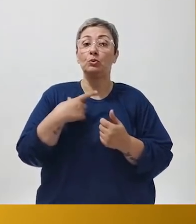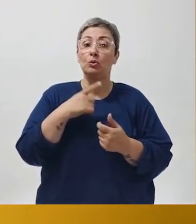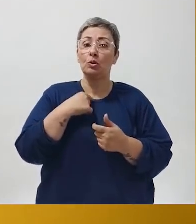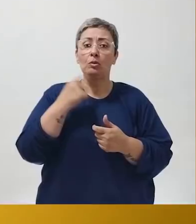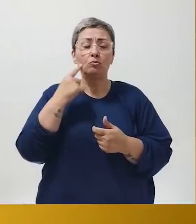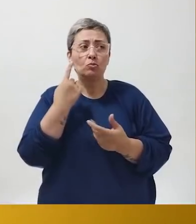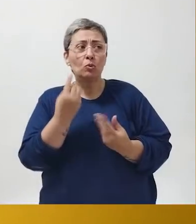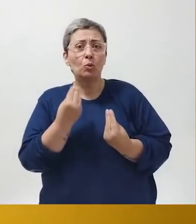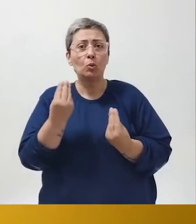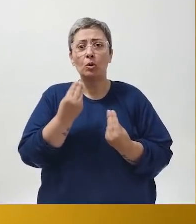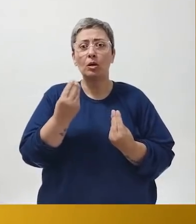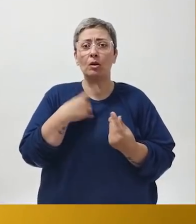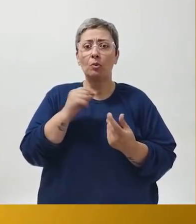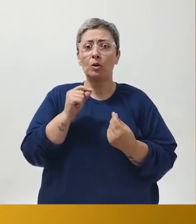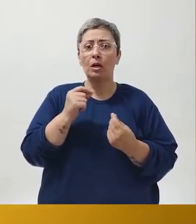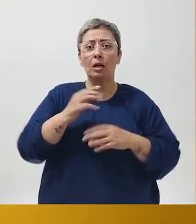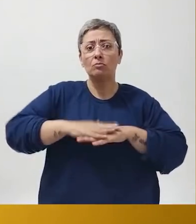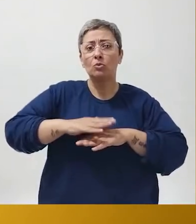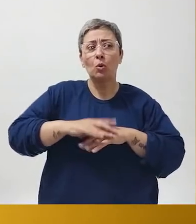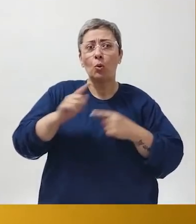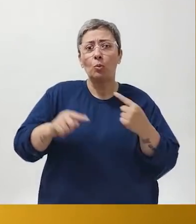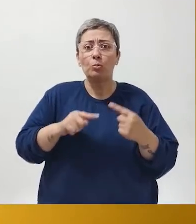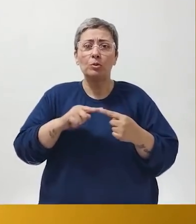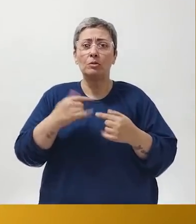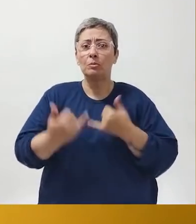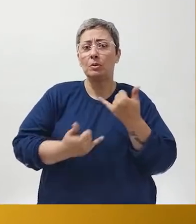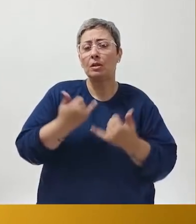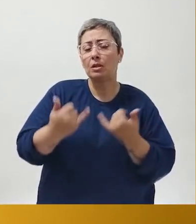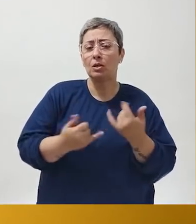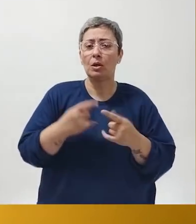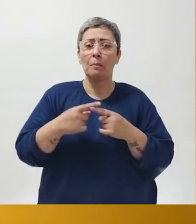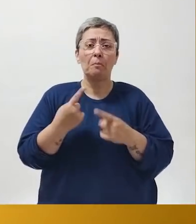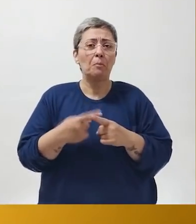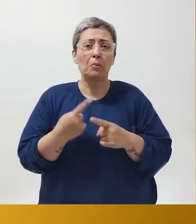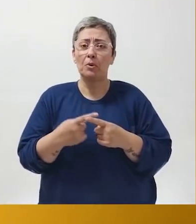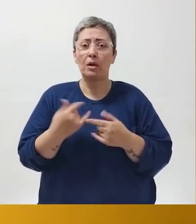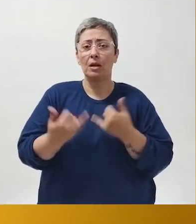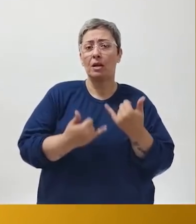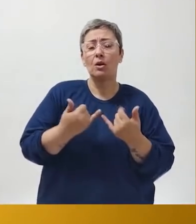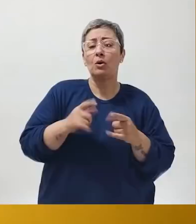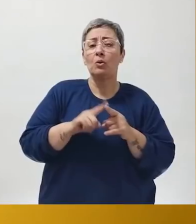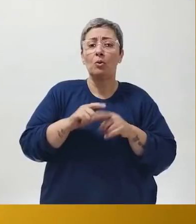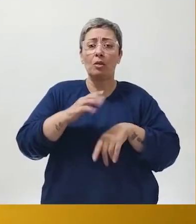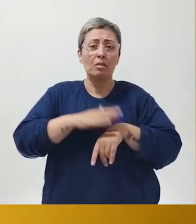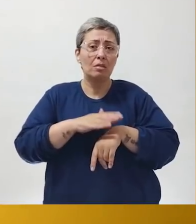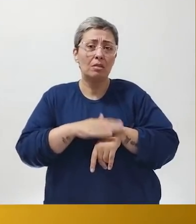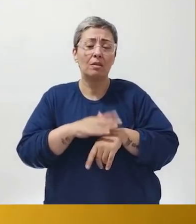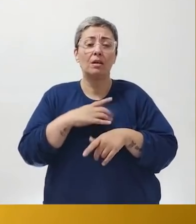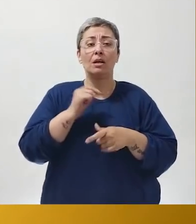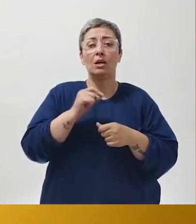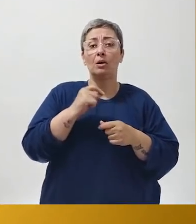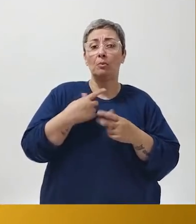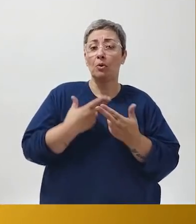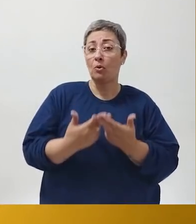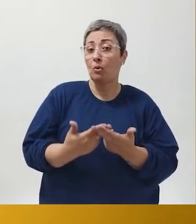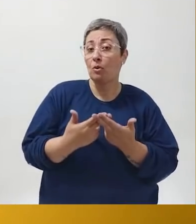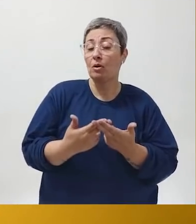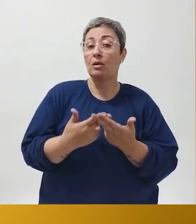palavra pneu, que pode parecer estranho para você, mas vem de uma palavra maior, que é a palavra pneumático. Como a palavra moto, que vem da